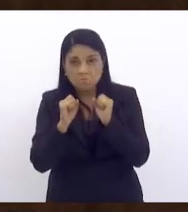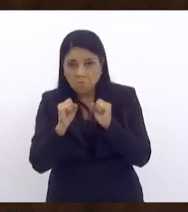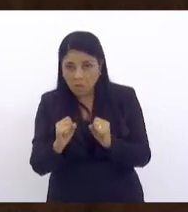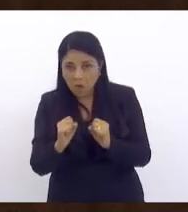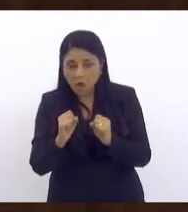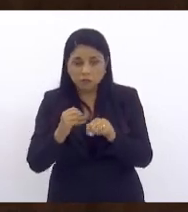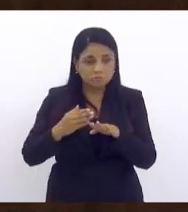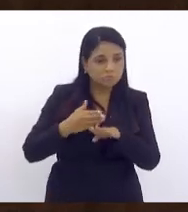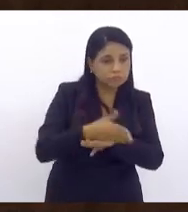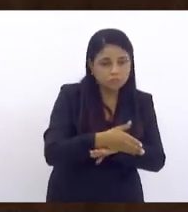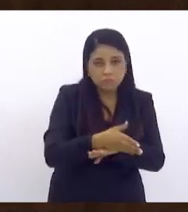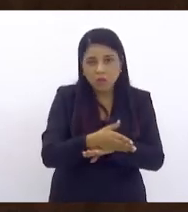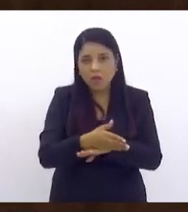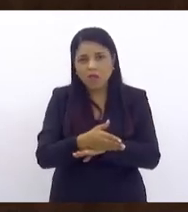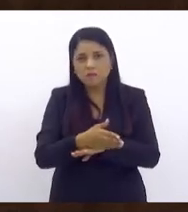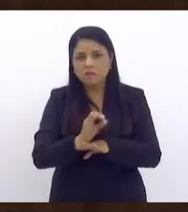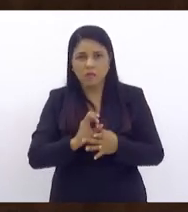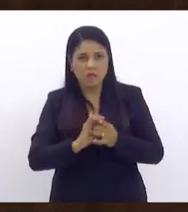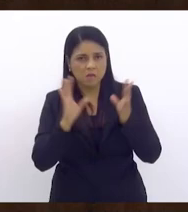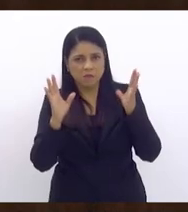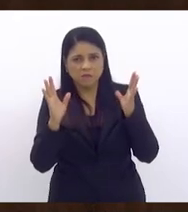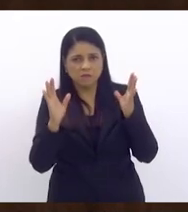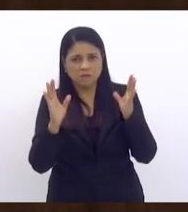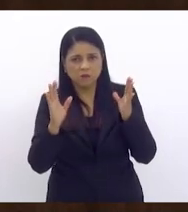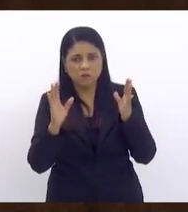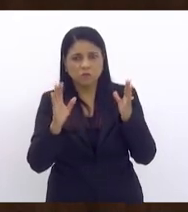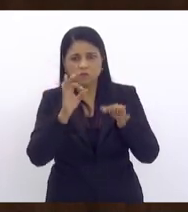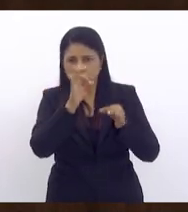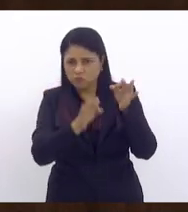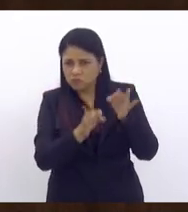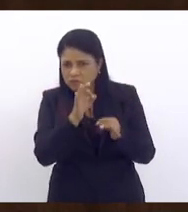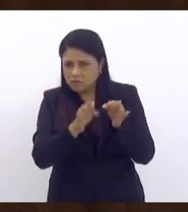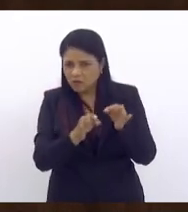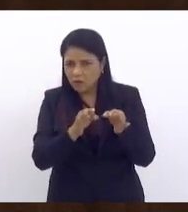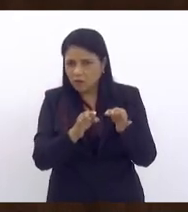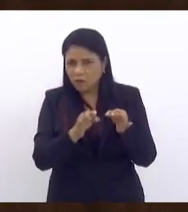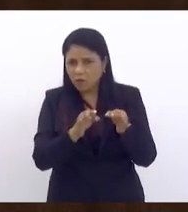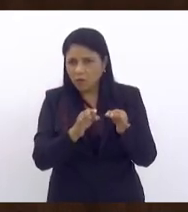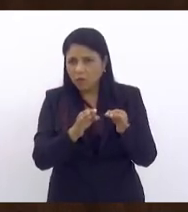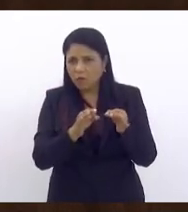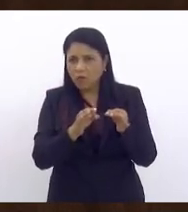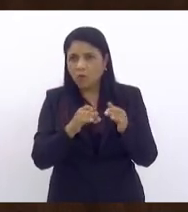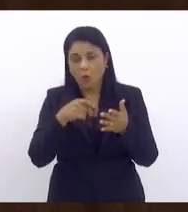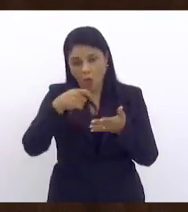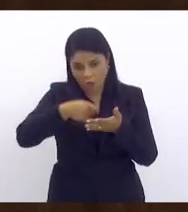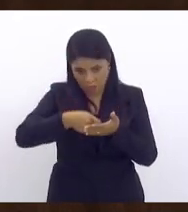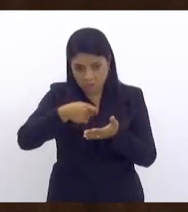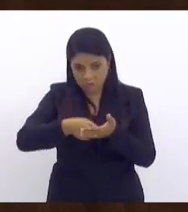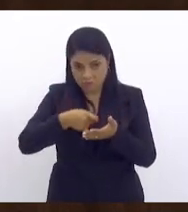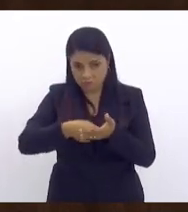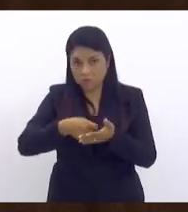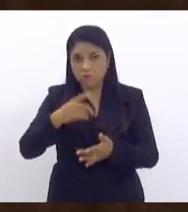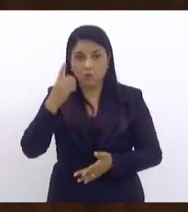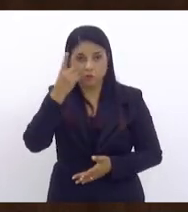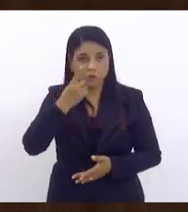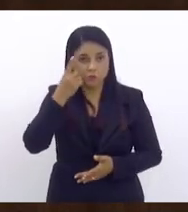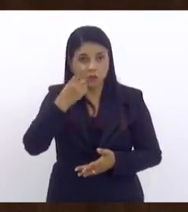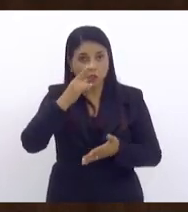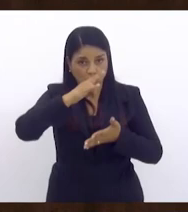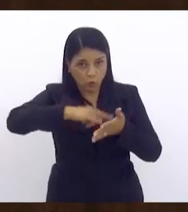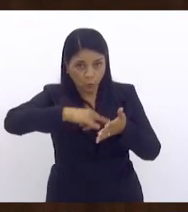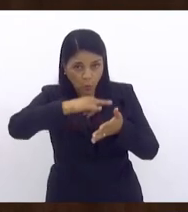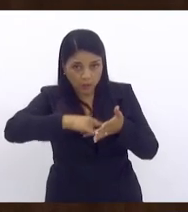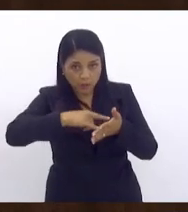o outro sem autorização, por exemplo, sem autorização judicial. Eu posso exigir, como deputada, documento sem